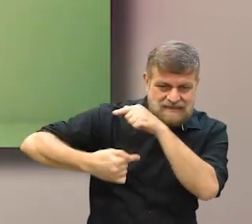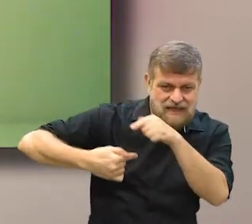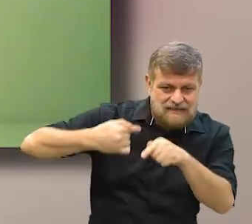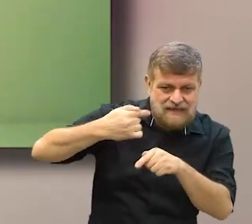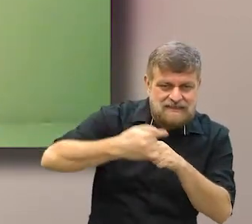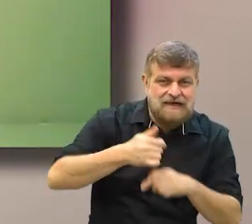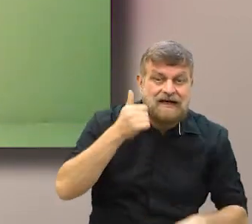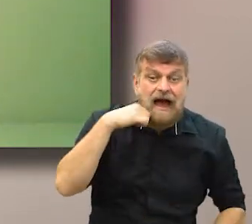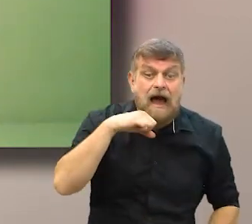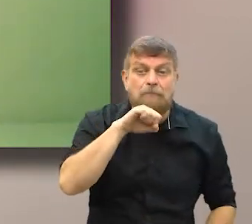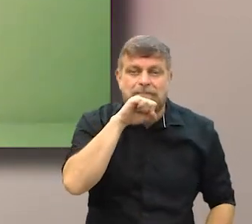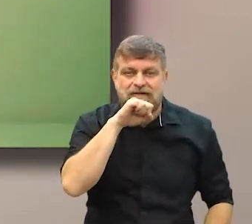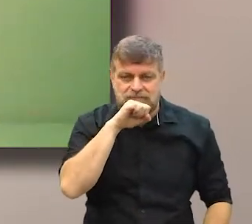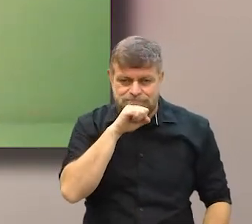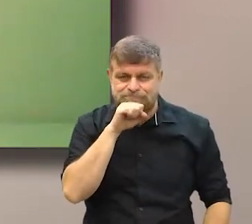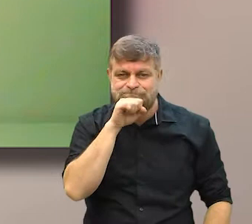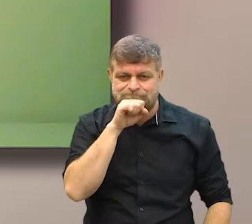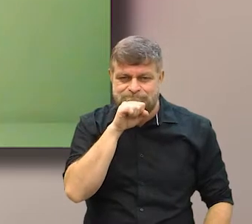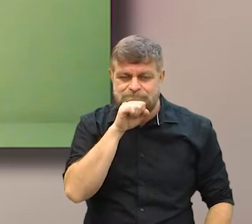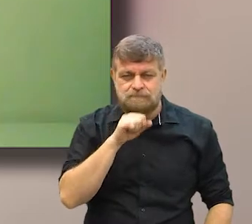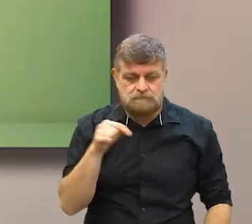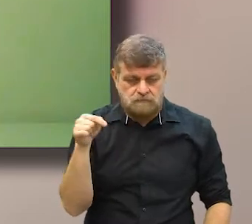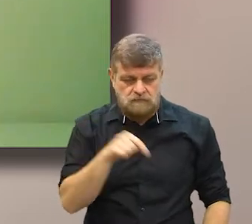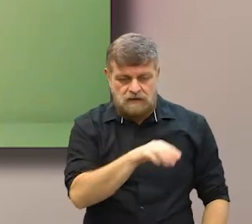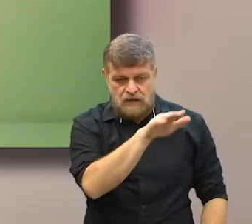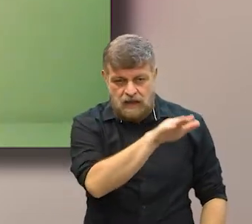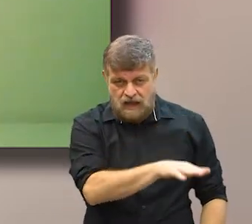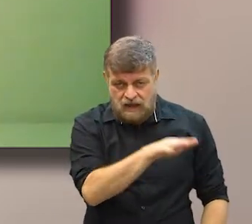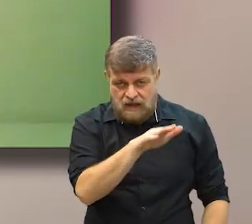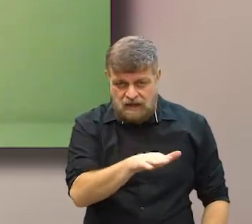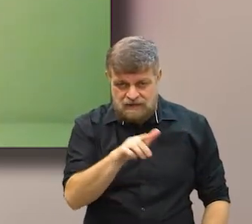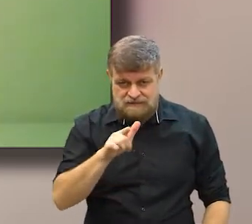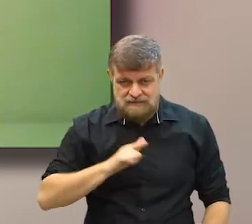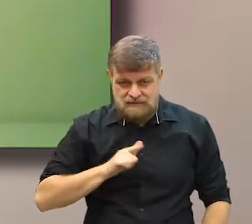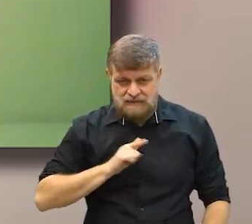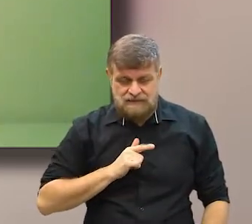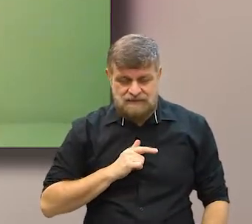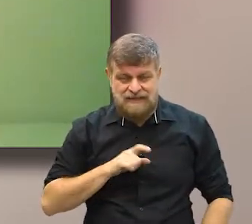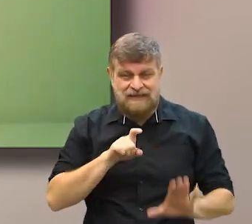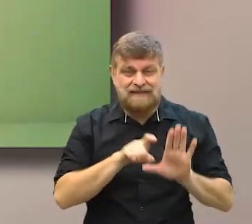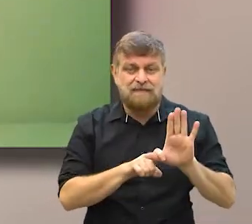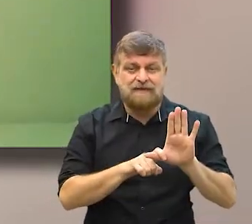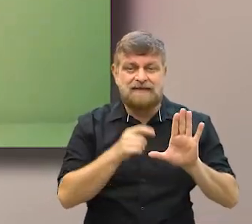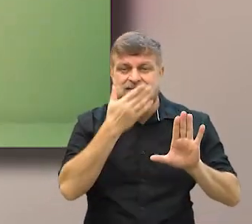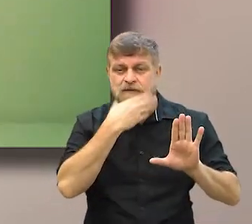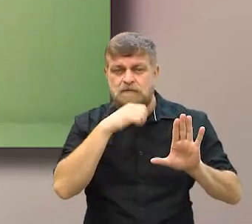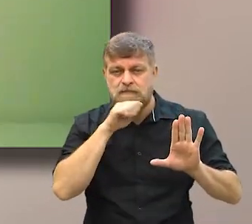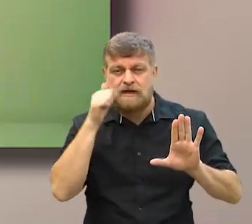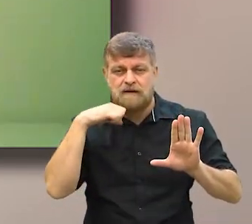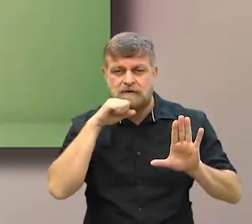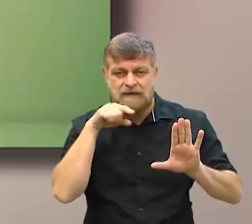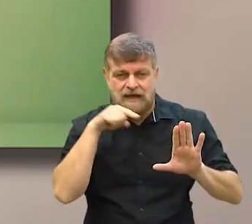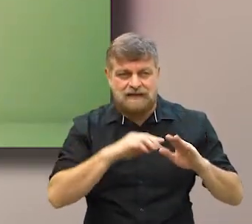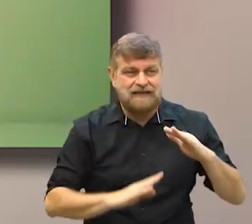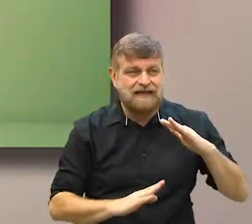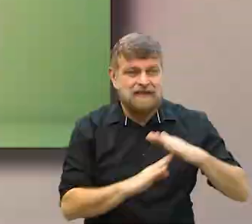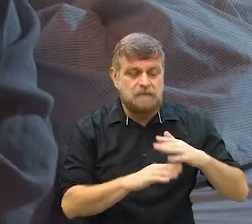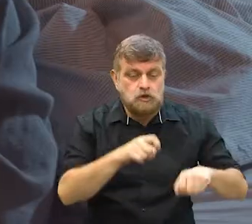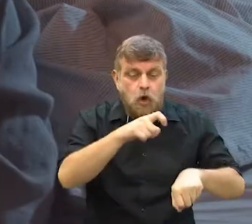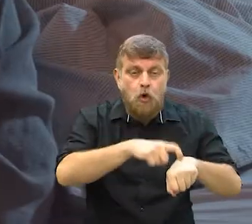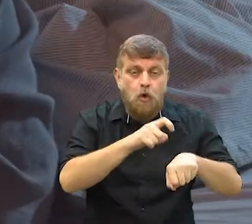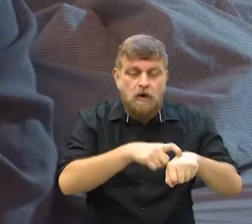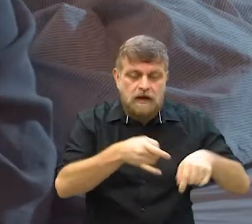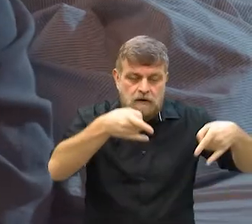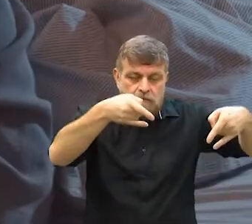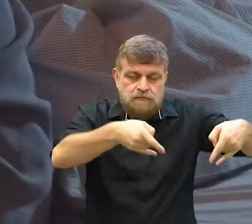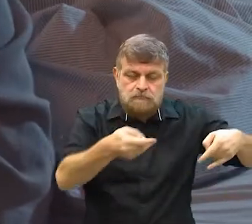são herdadas da mãe. Além disso, a criança, ela tem processos que dependem dos pais. Por exemplo, limites para elas